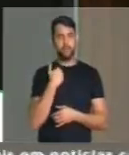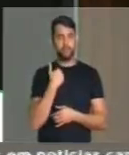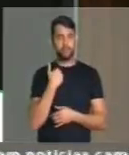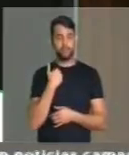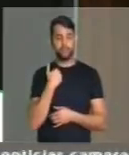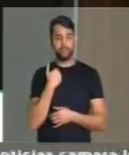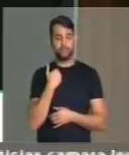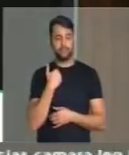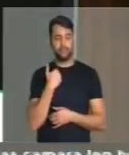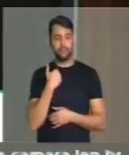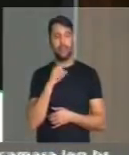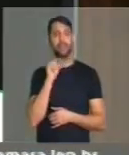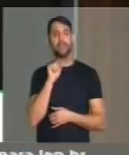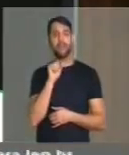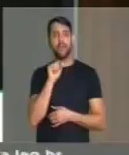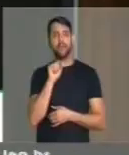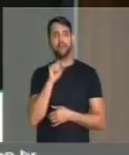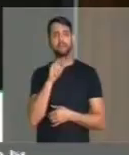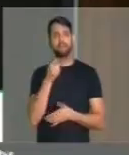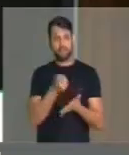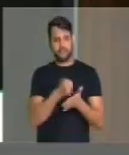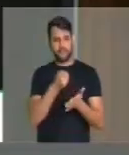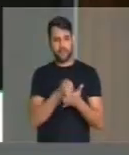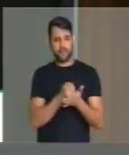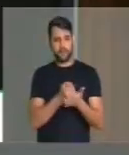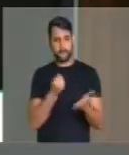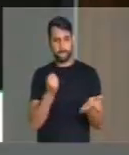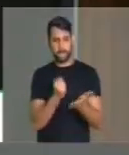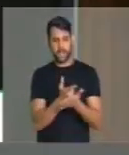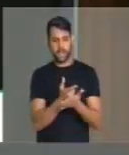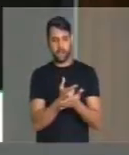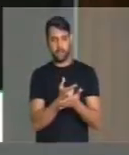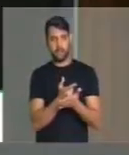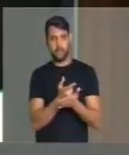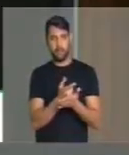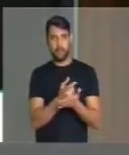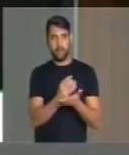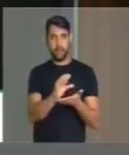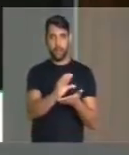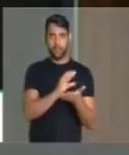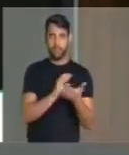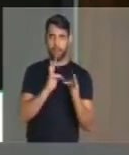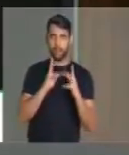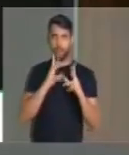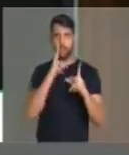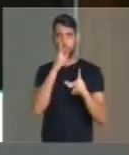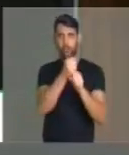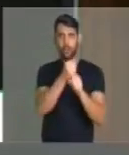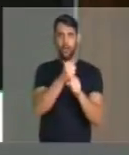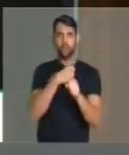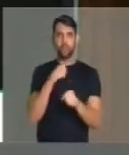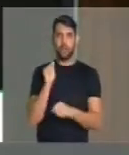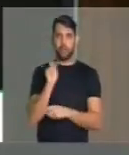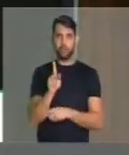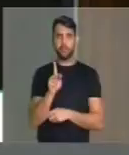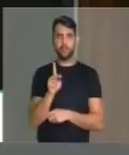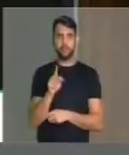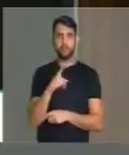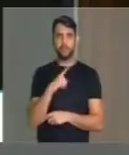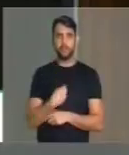idade e que deverão contribuir para receber plenamente a sua